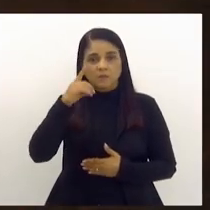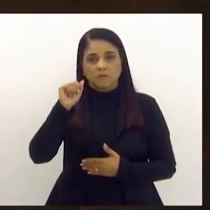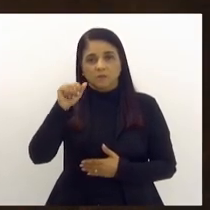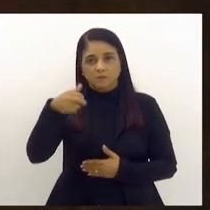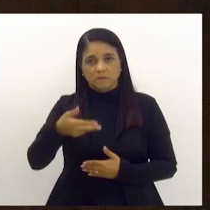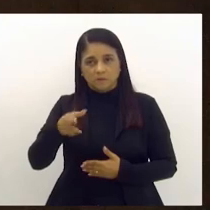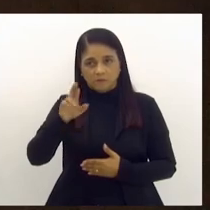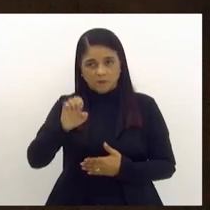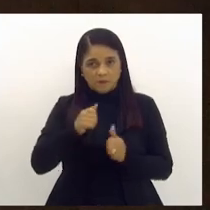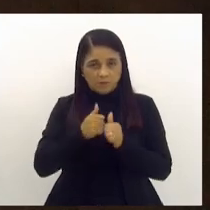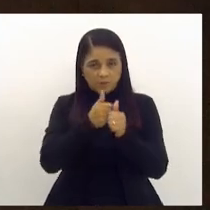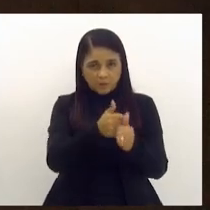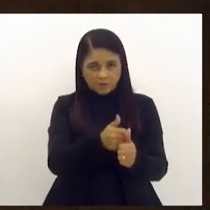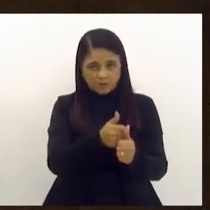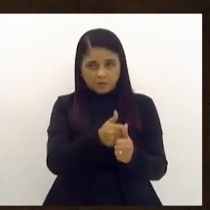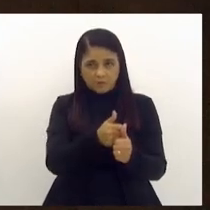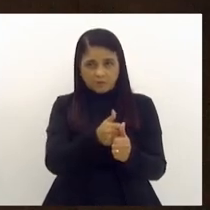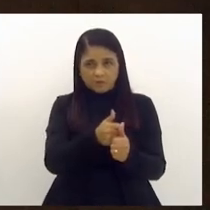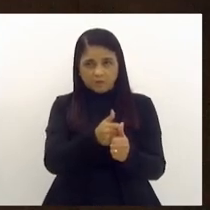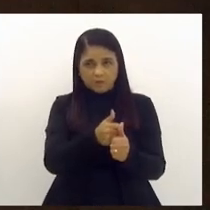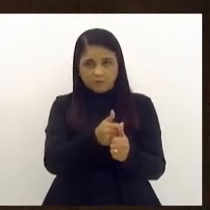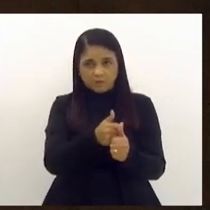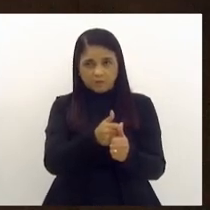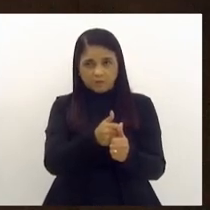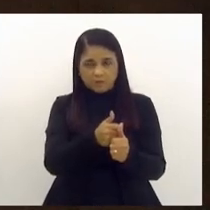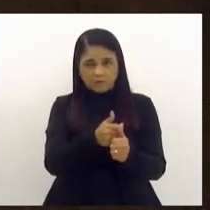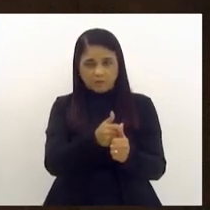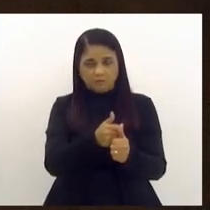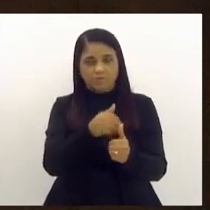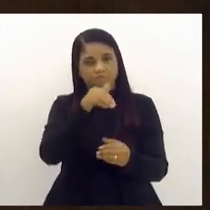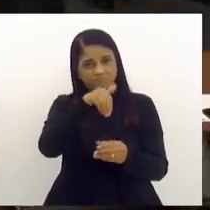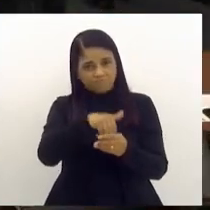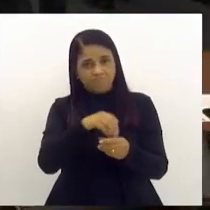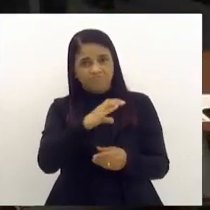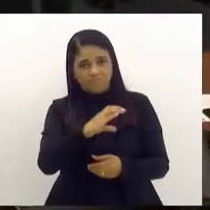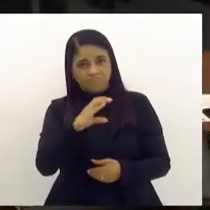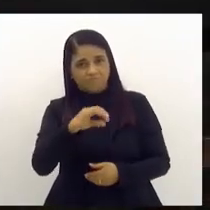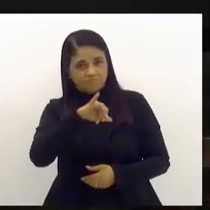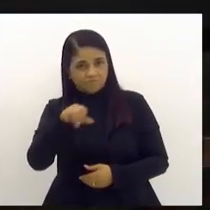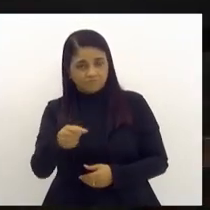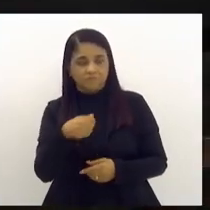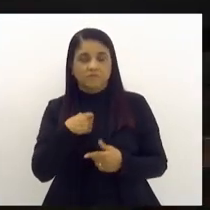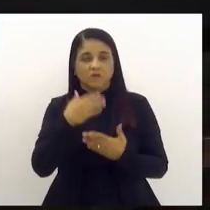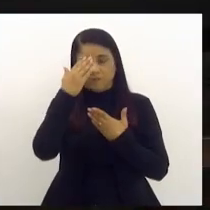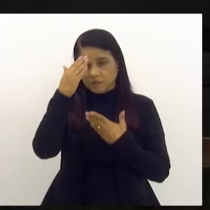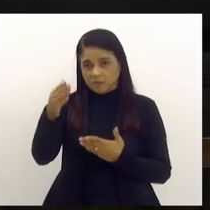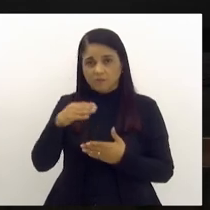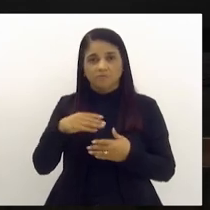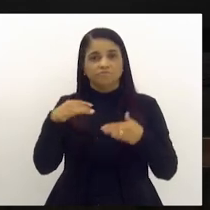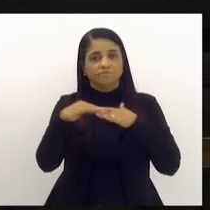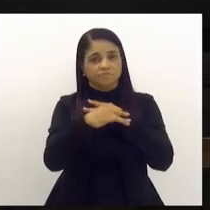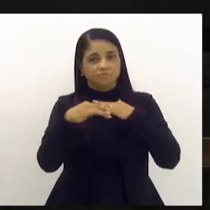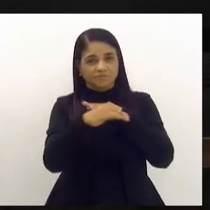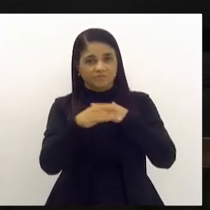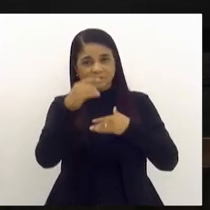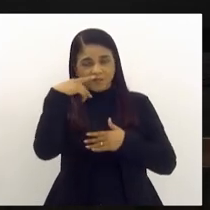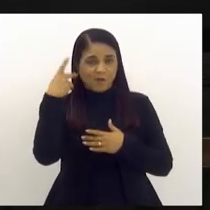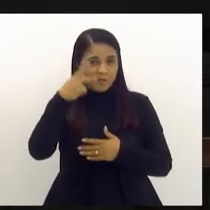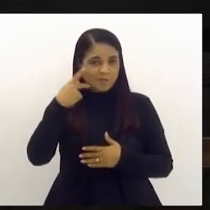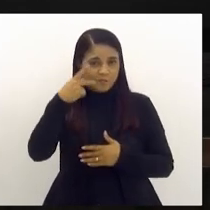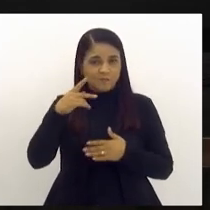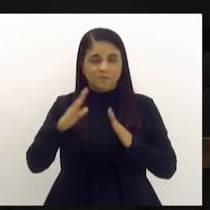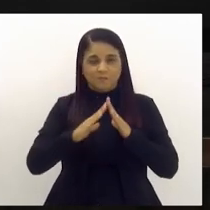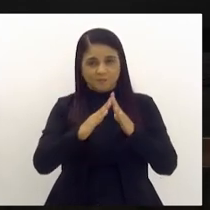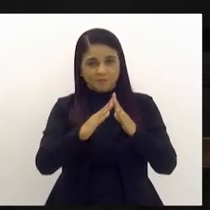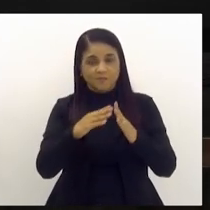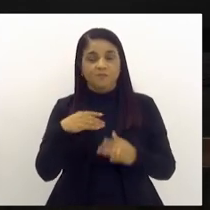Presidente, acompanhando o voto, é favorável. Muito obrigado. Pela Comissão de Política Urbana e Habitação, deputado Cláudio